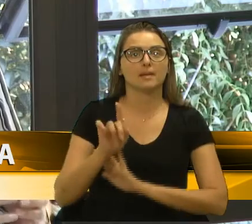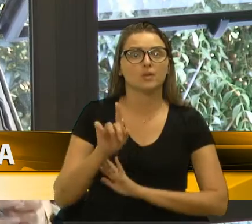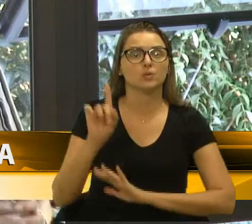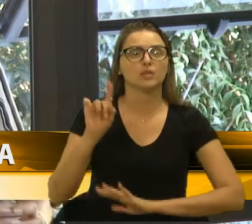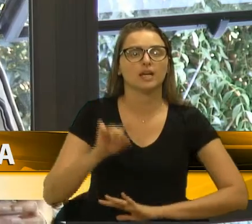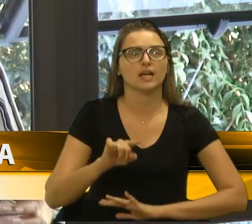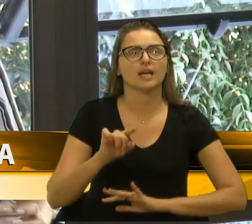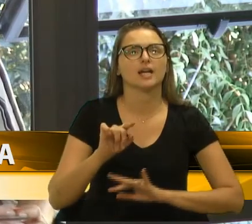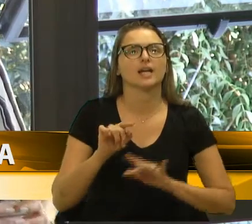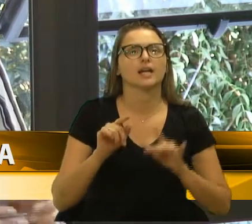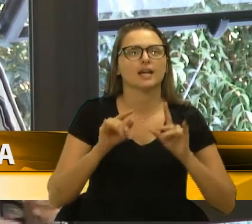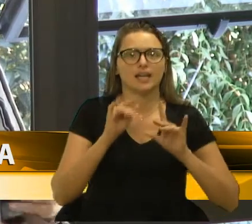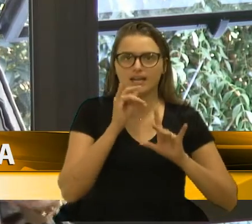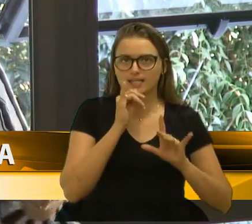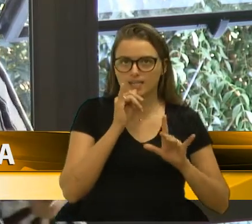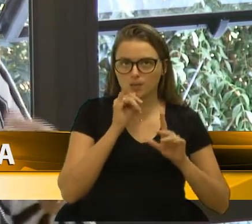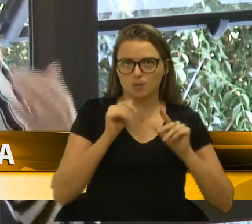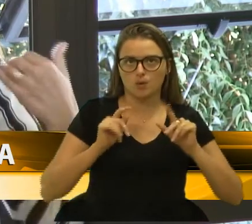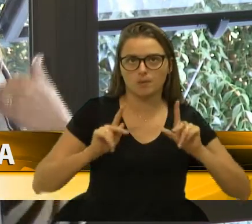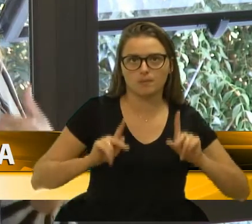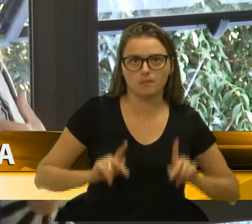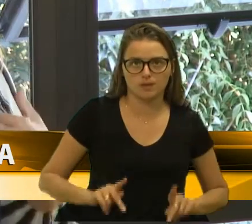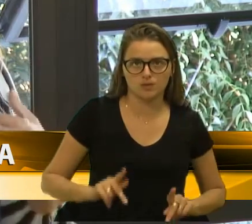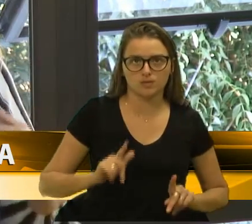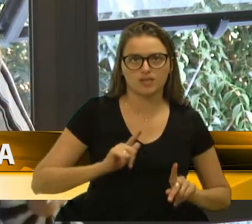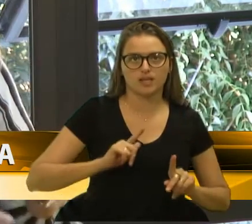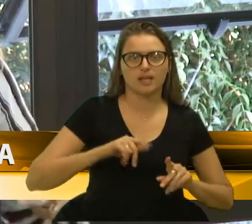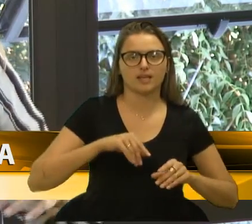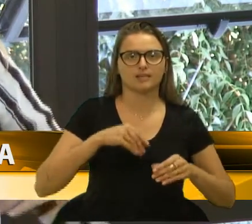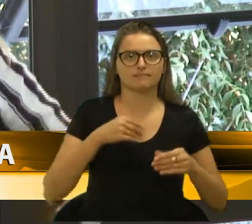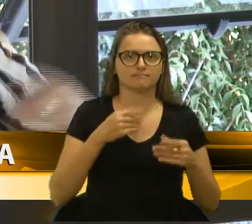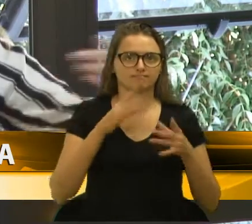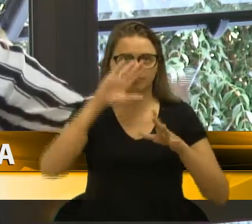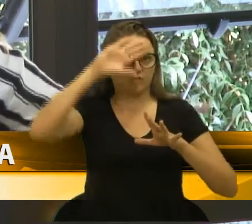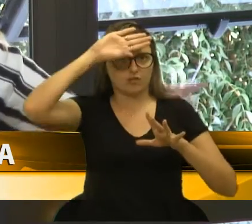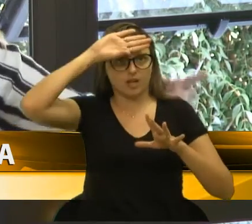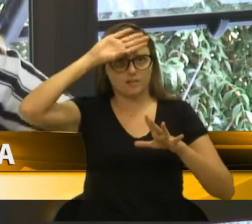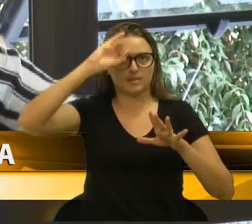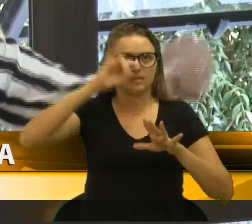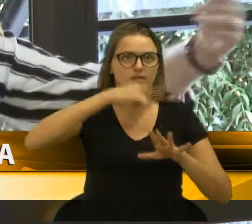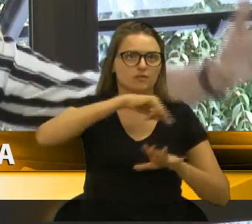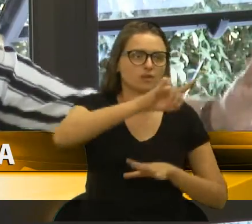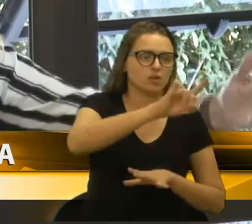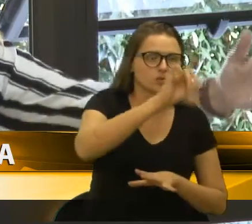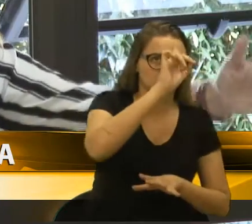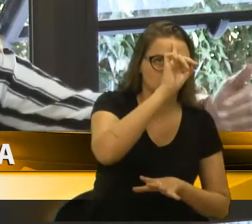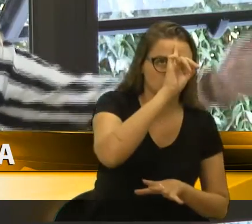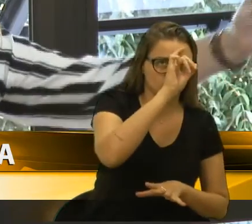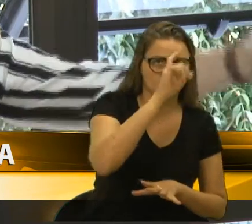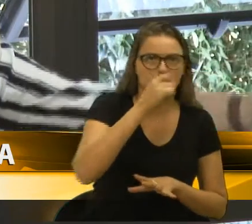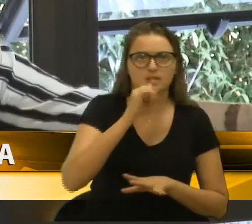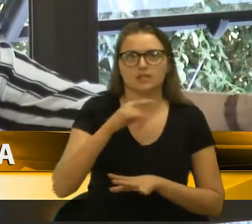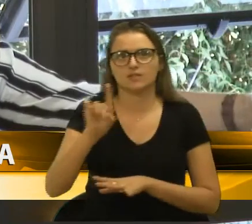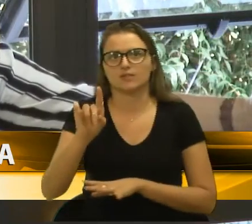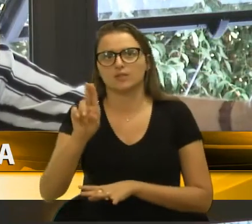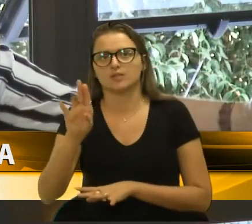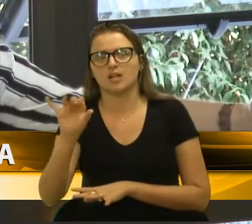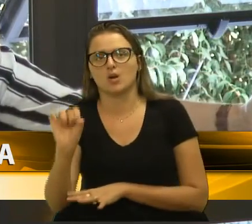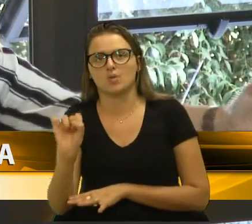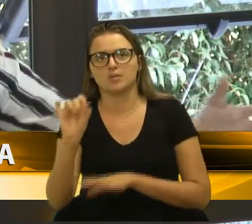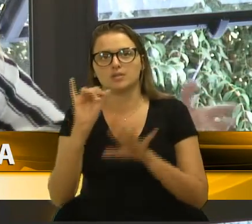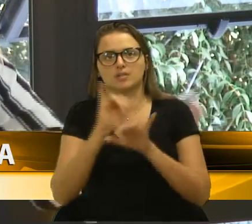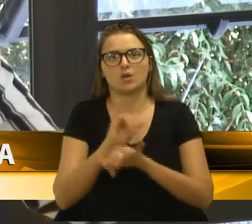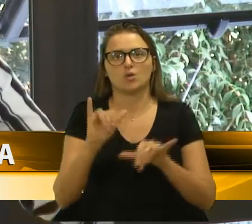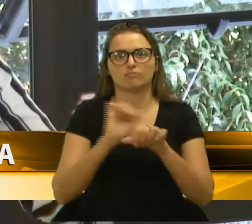às pessoas que elas têm sintomas e se elas vão nos hospitais, se elas vão nas UBSs, elas estão propagando o